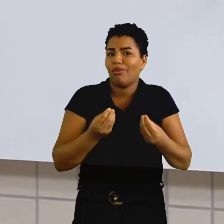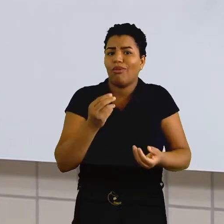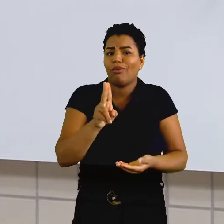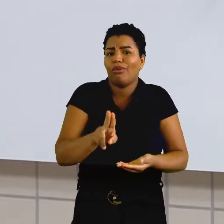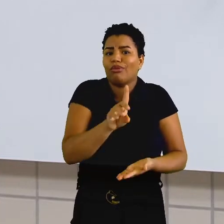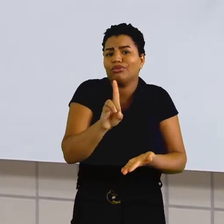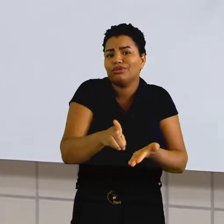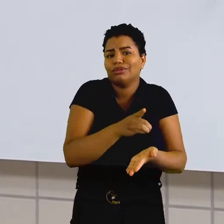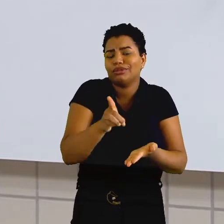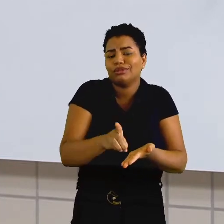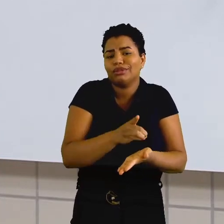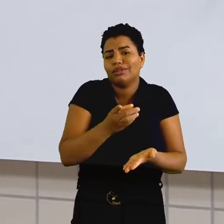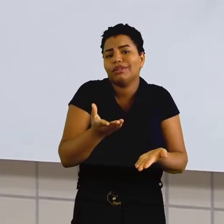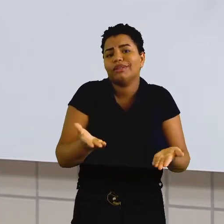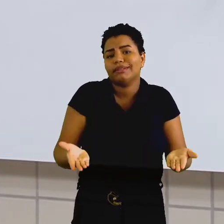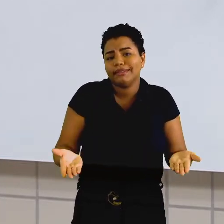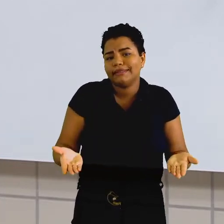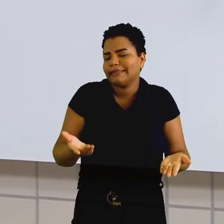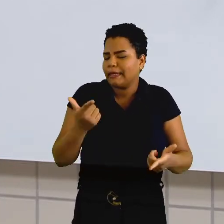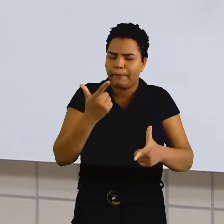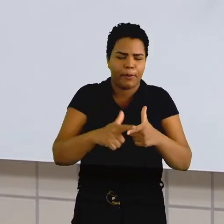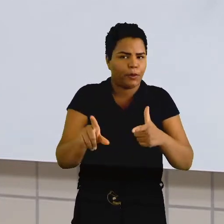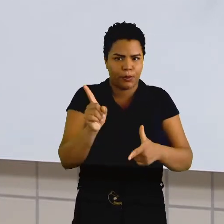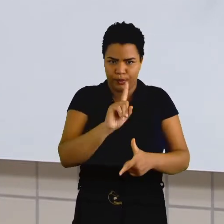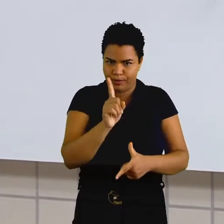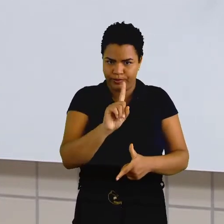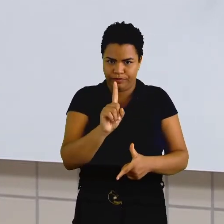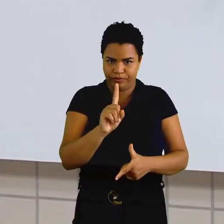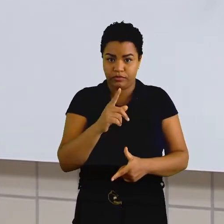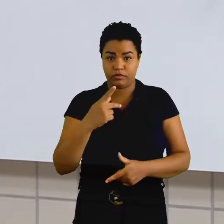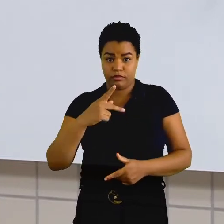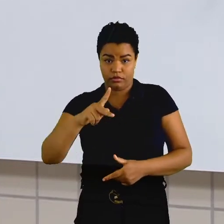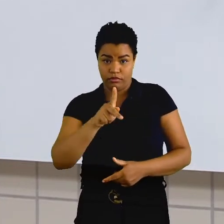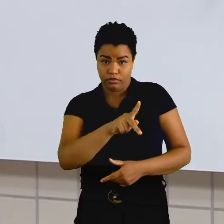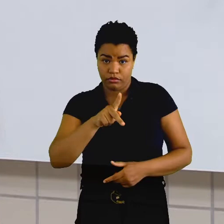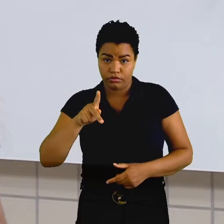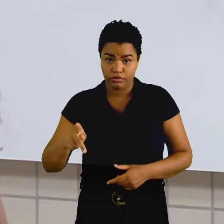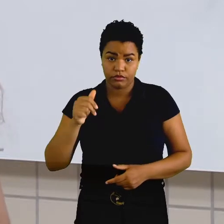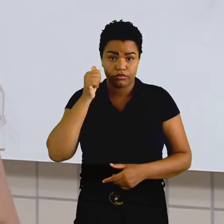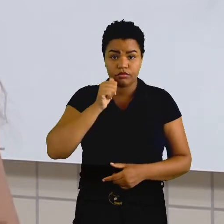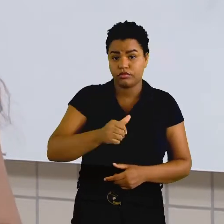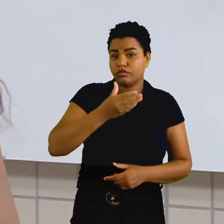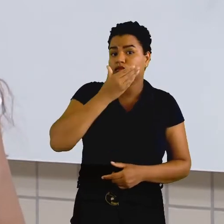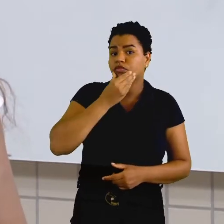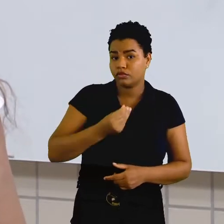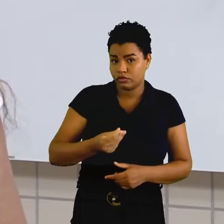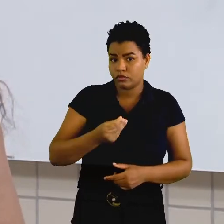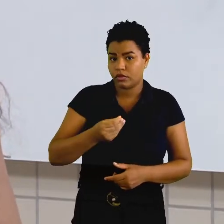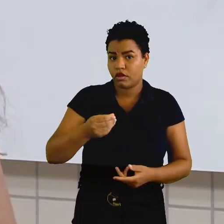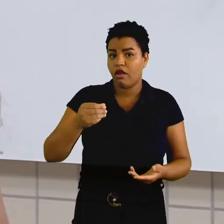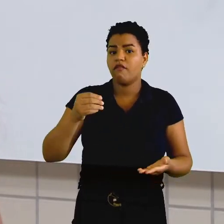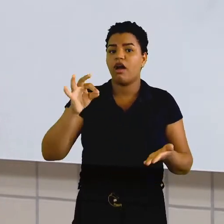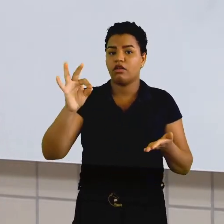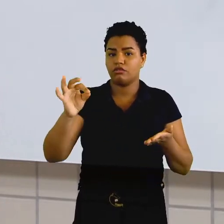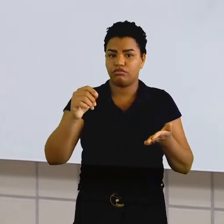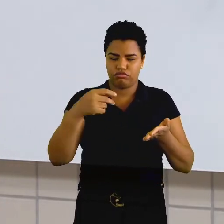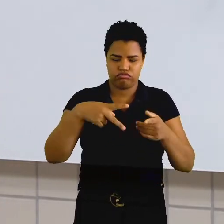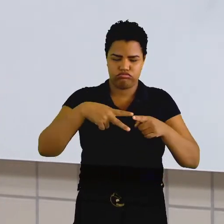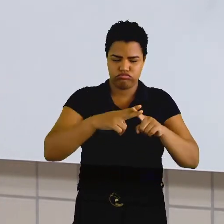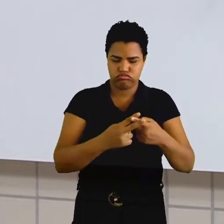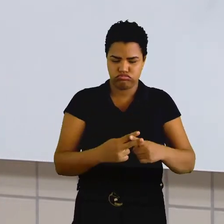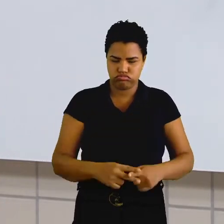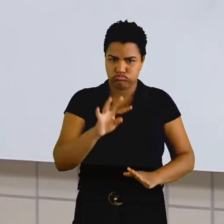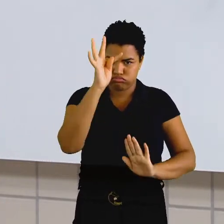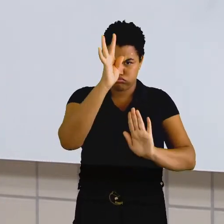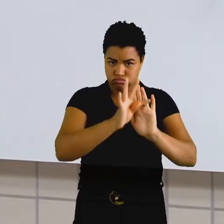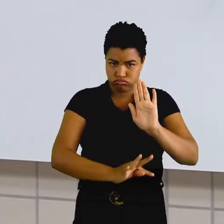dicionário? Não tem problema. Seu professor, a sua professora, vai corrigir os seus textos e eles